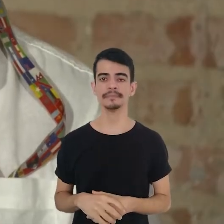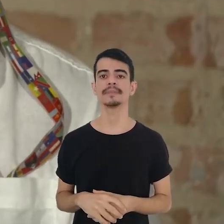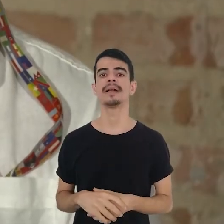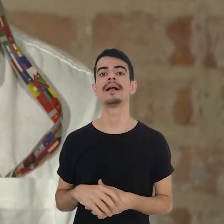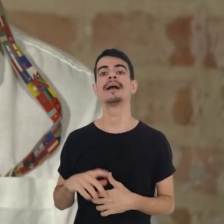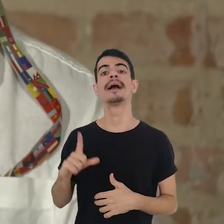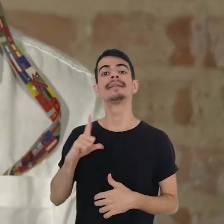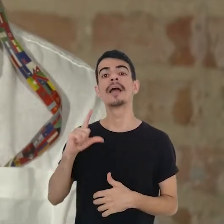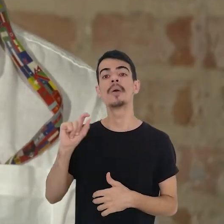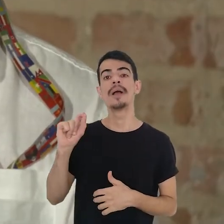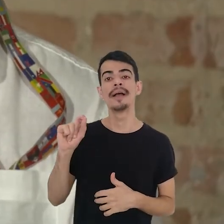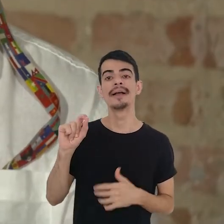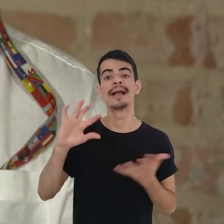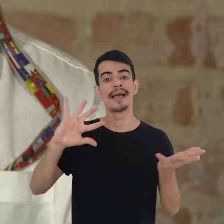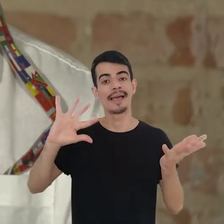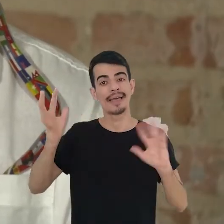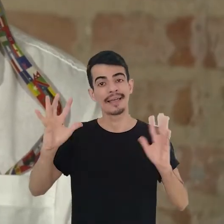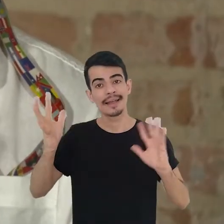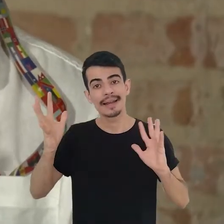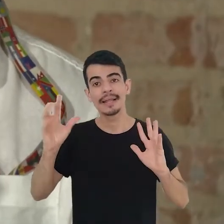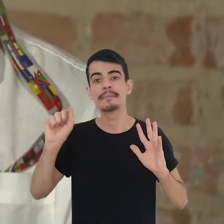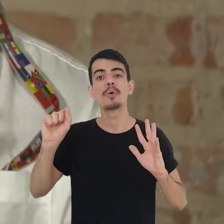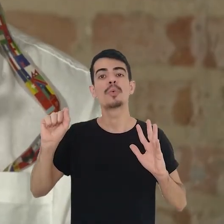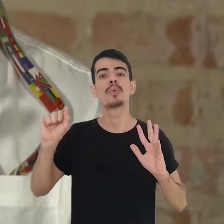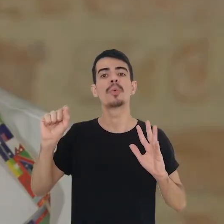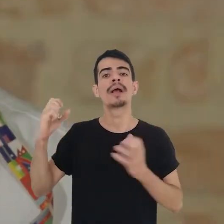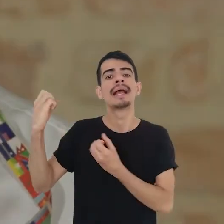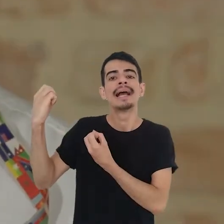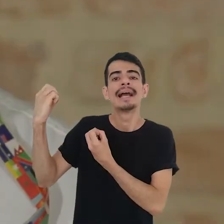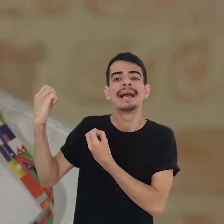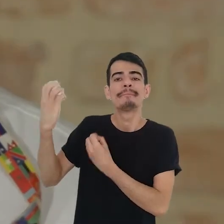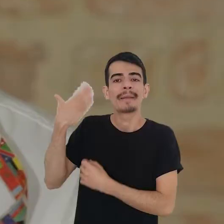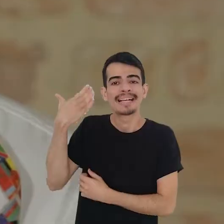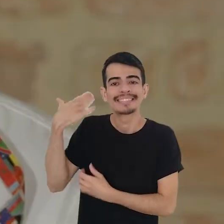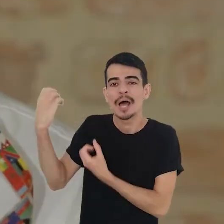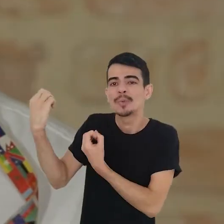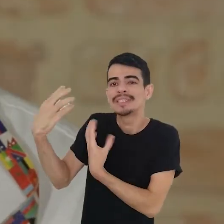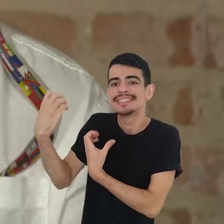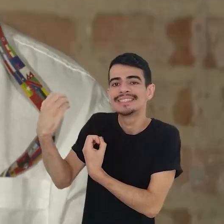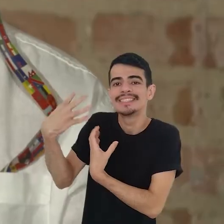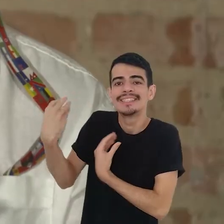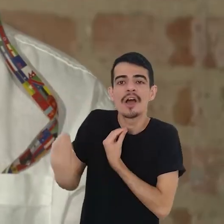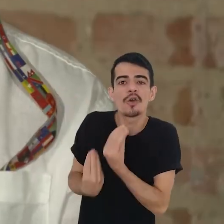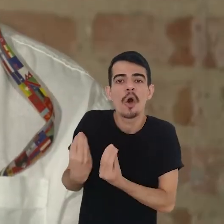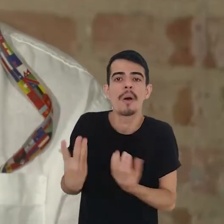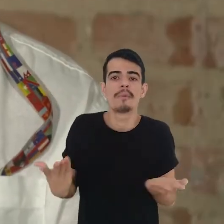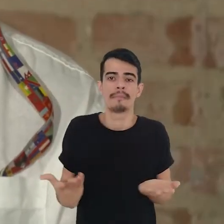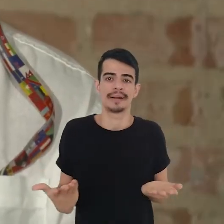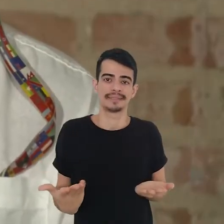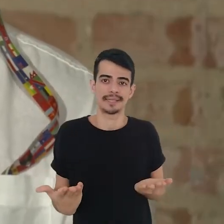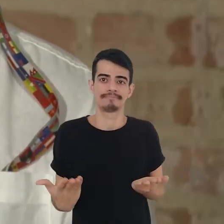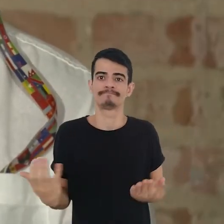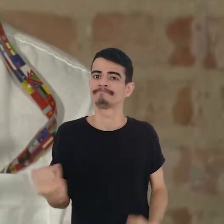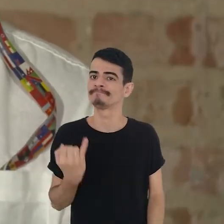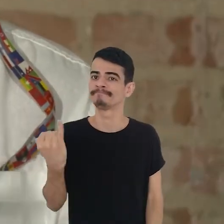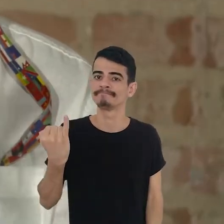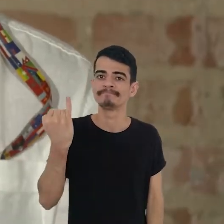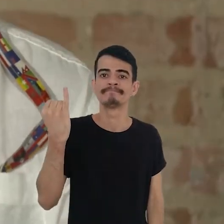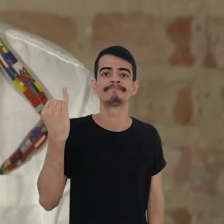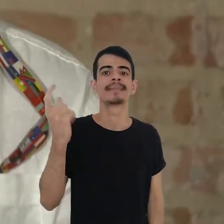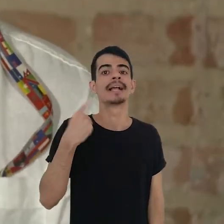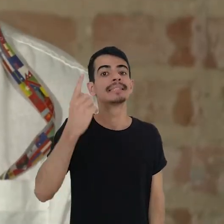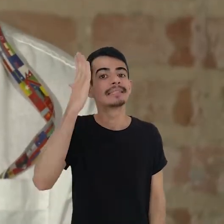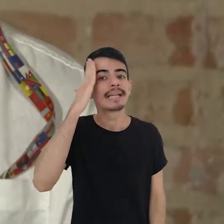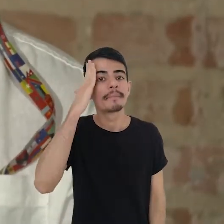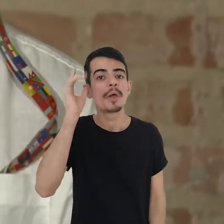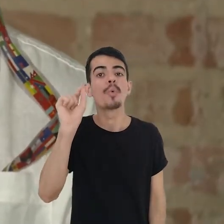dados paleoclimáticos, eles são uma espécie de uma lição do passado para o presente. Então, é muito importante isso, para a gente saber o que